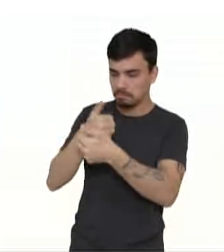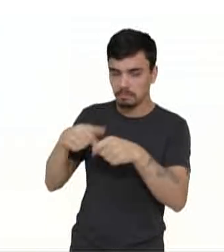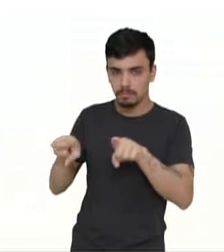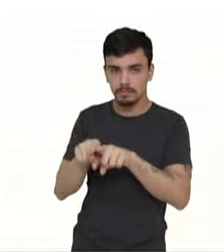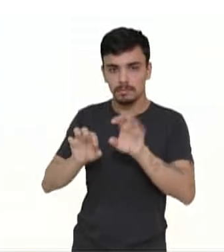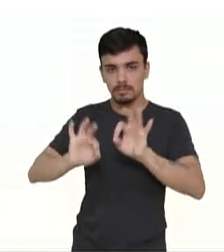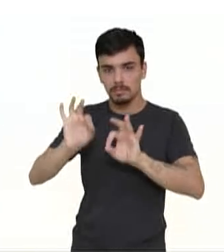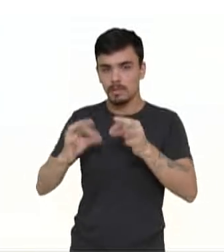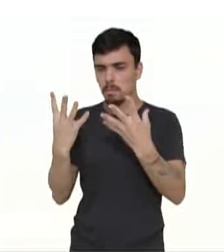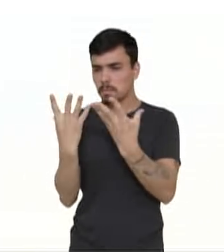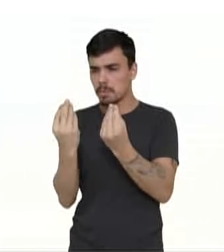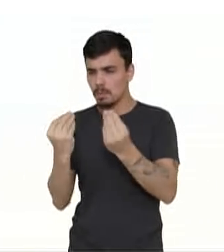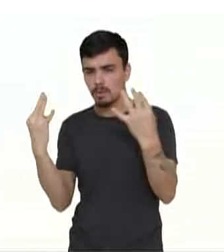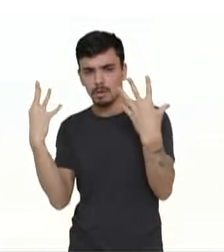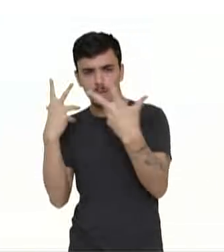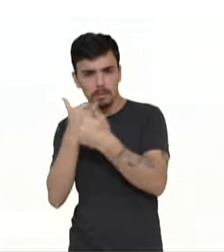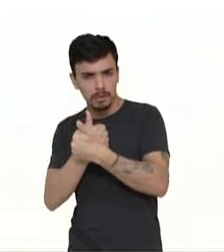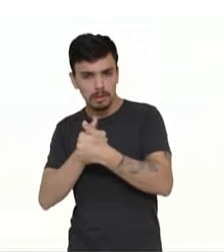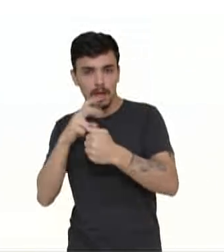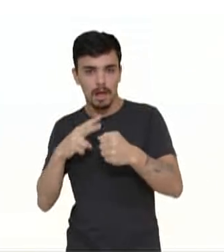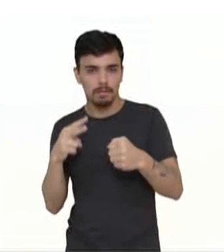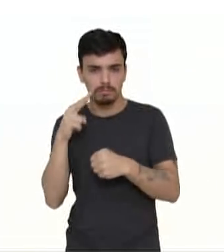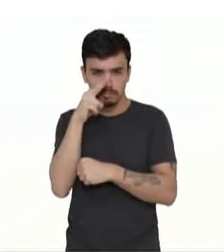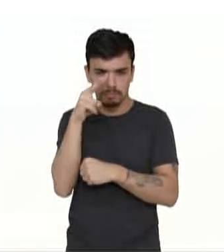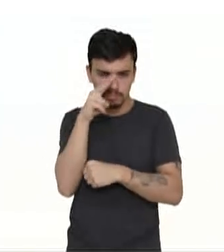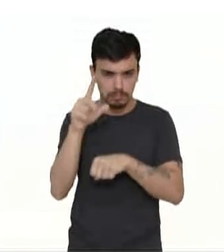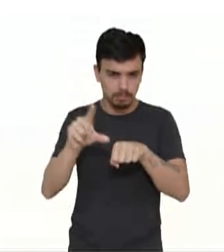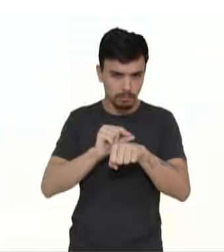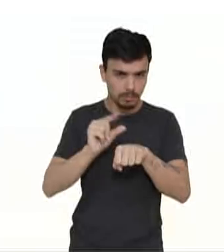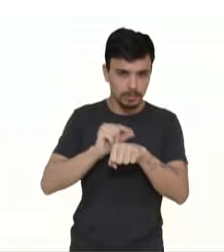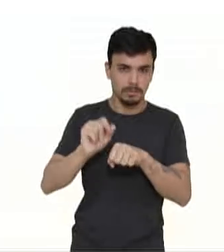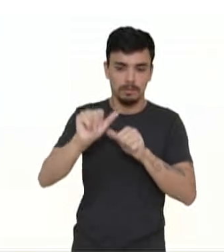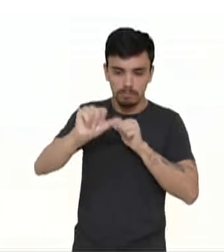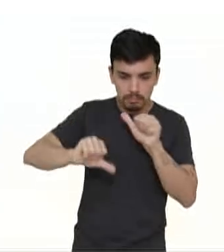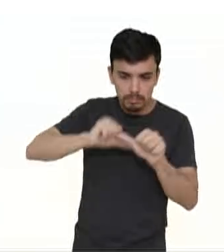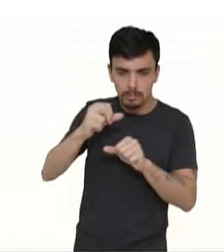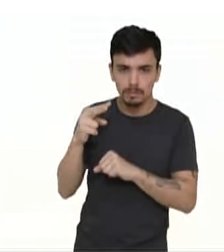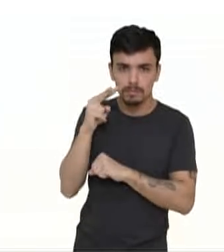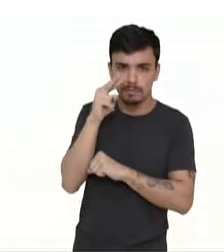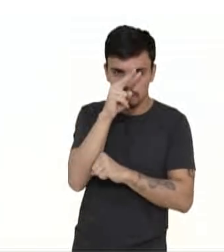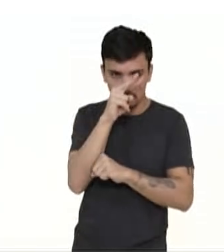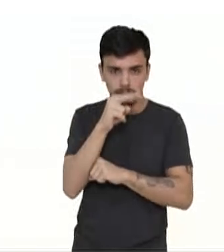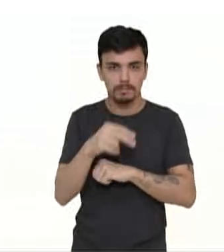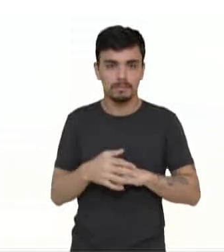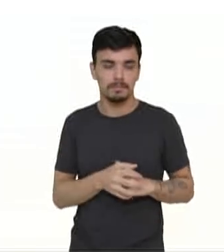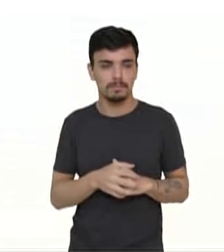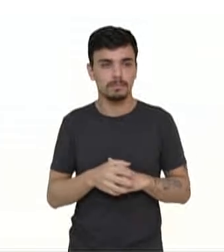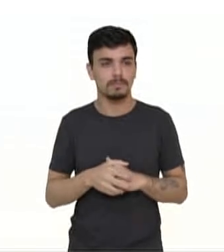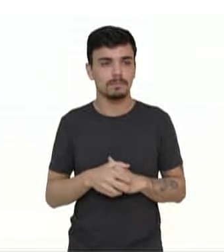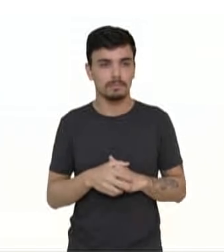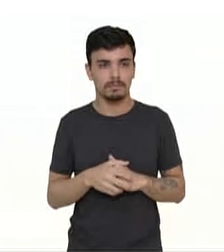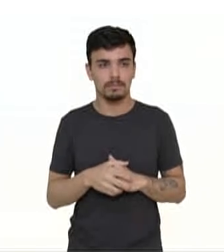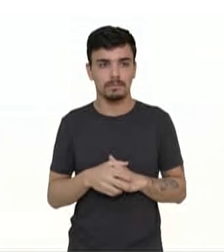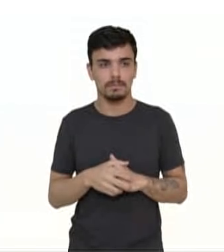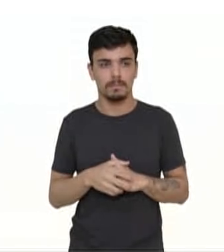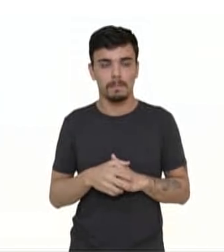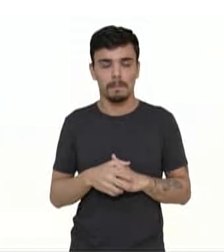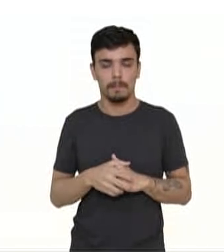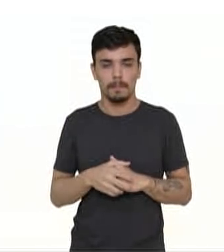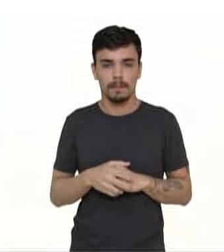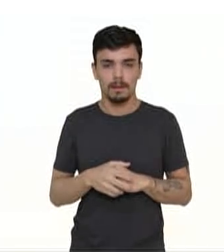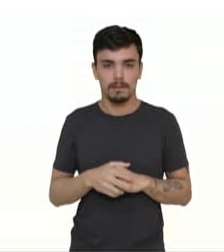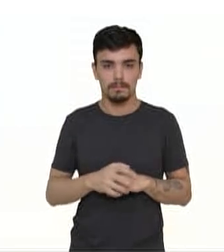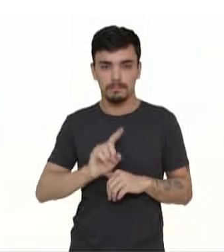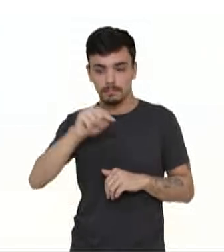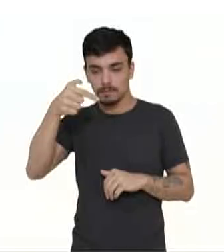muito lindo, muito intensifica esse adjetivo, torna ele ainda mais enfatizado na frase, né? Ali